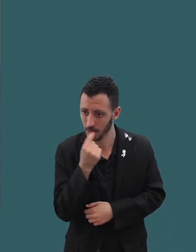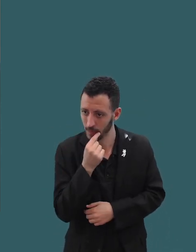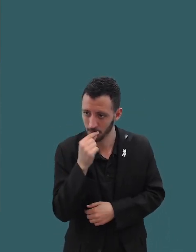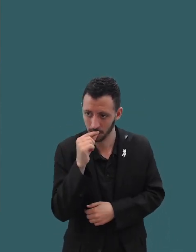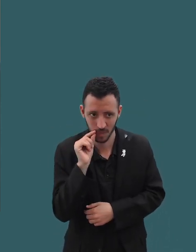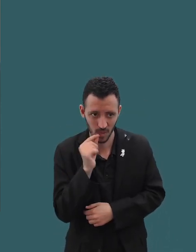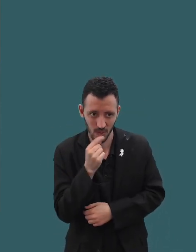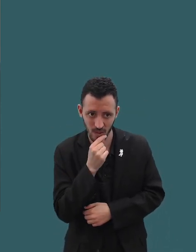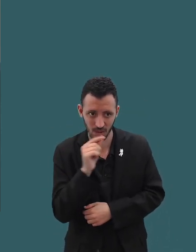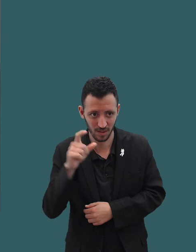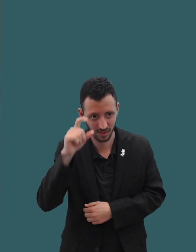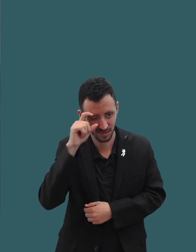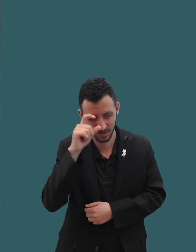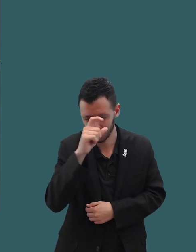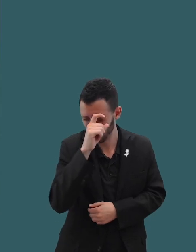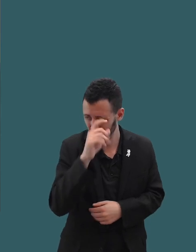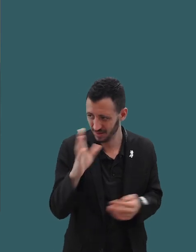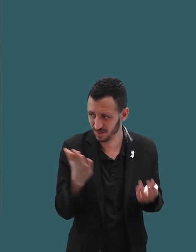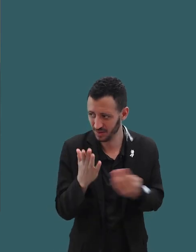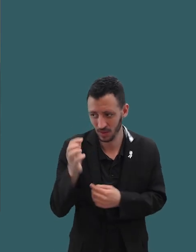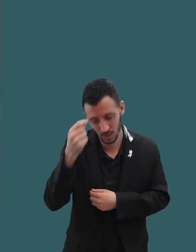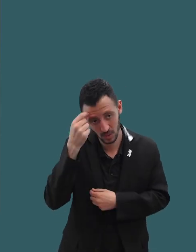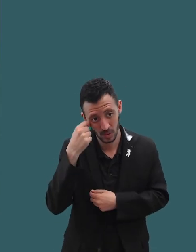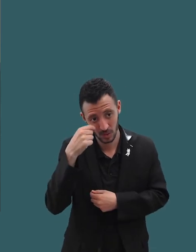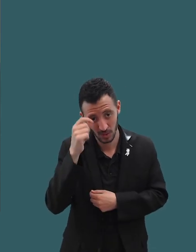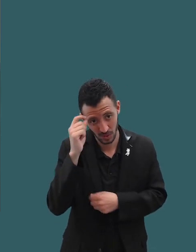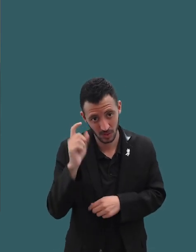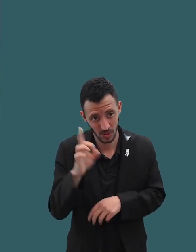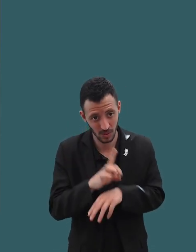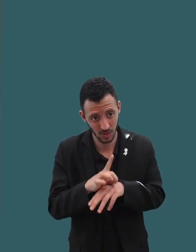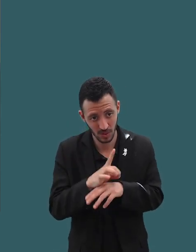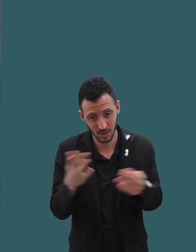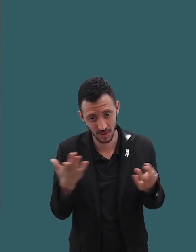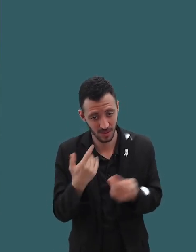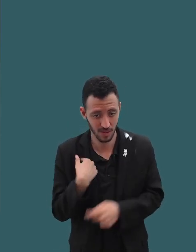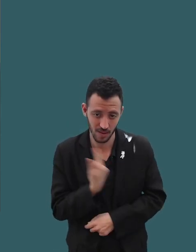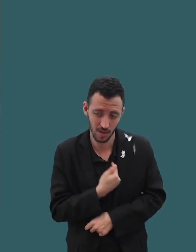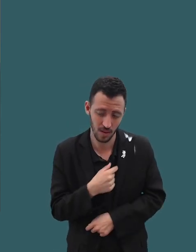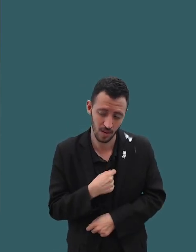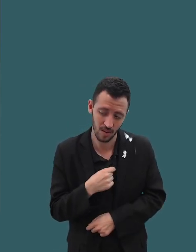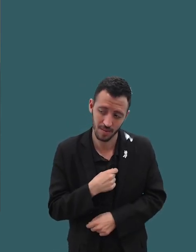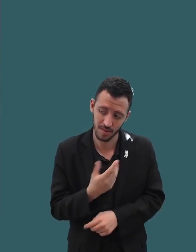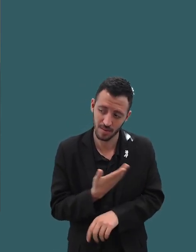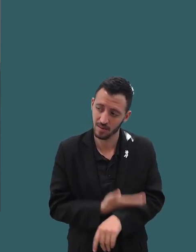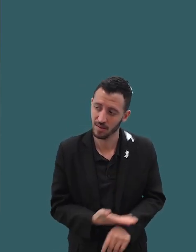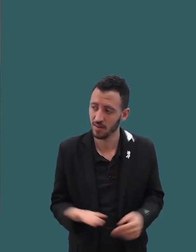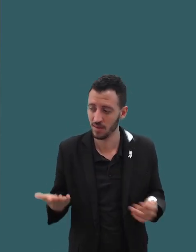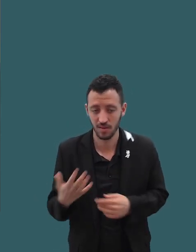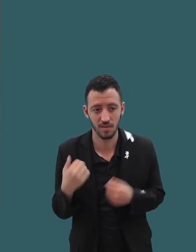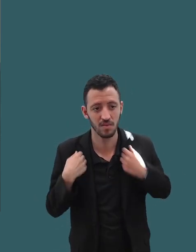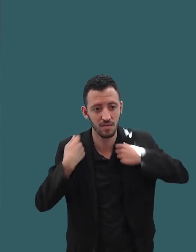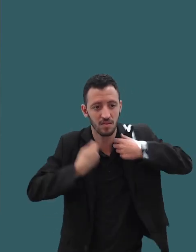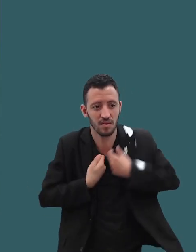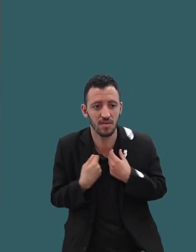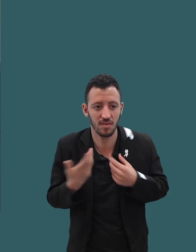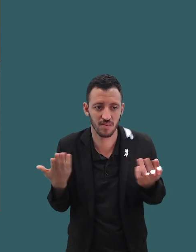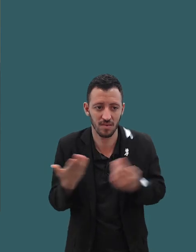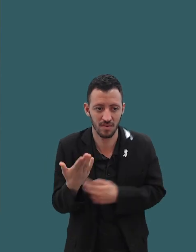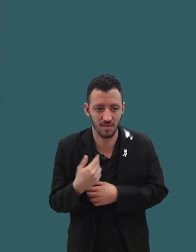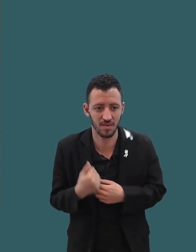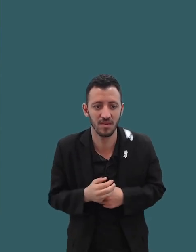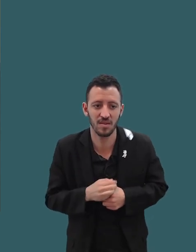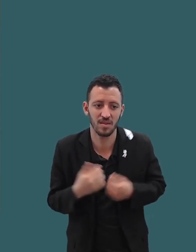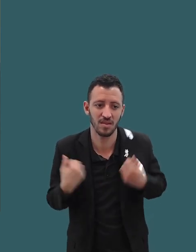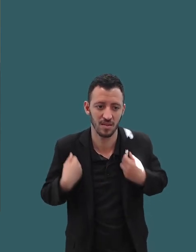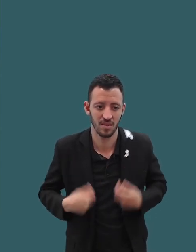finos, usa um óculos de aro fino dourado. Está vestido numa blusa branca de gola alta, um cardigan